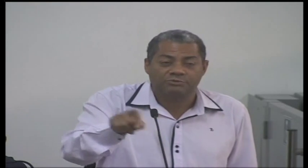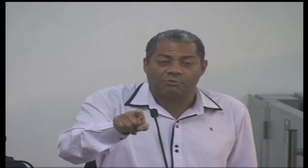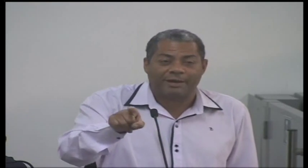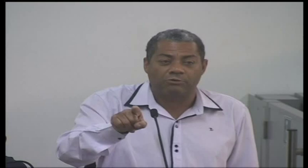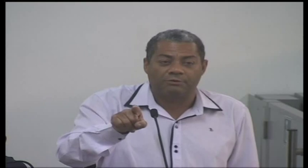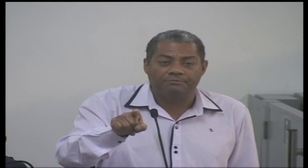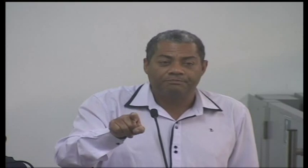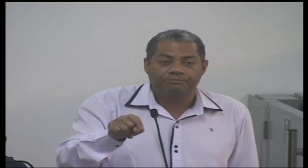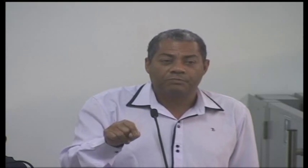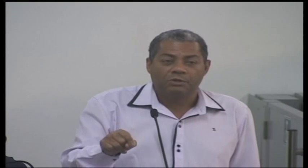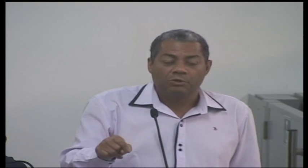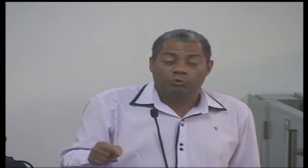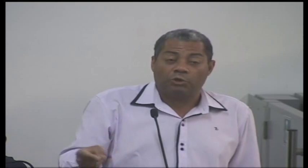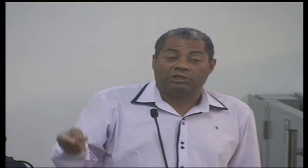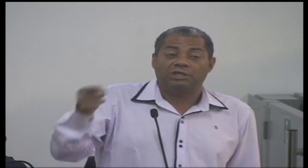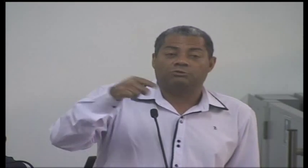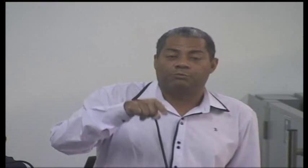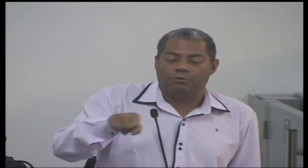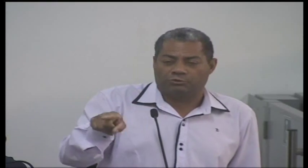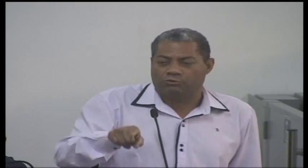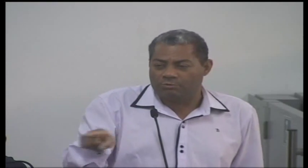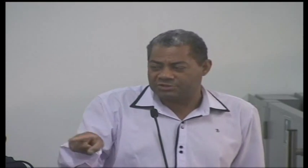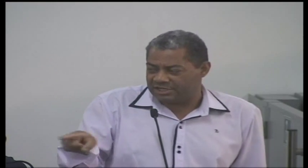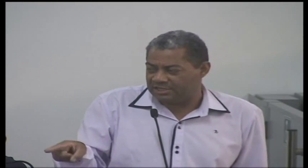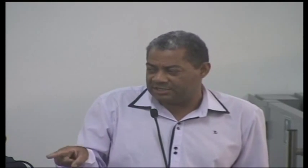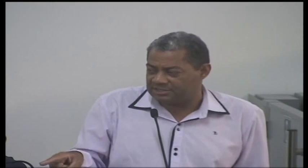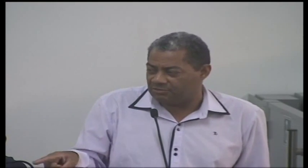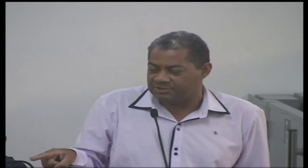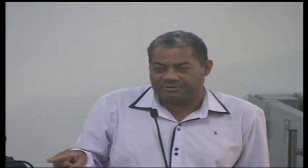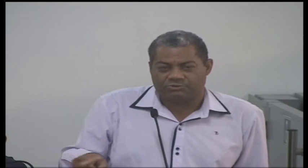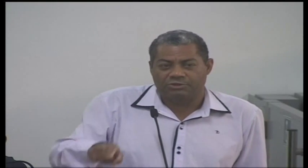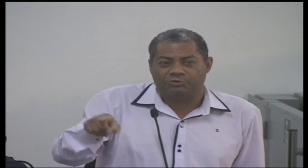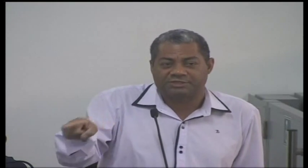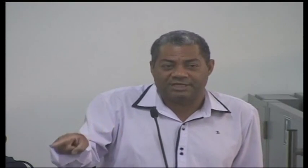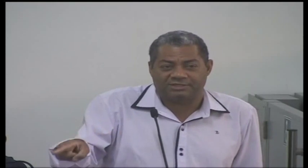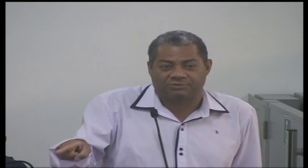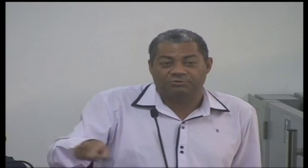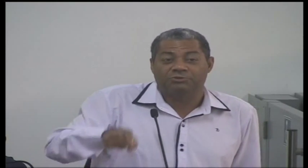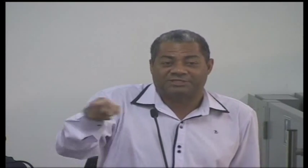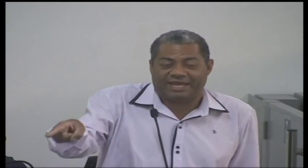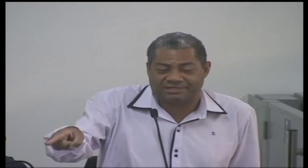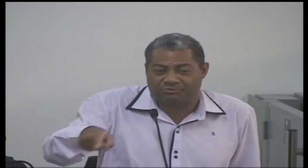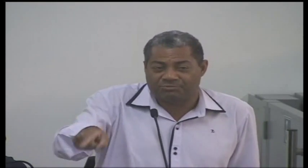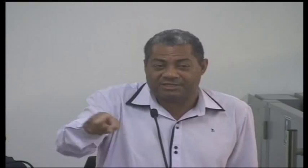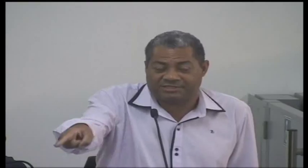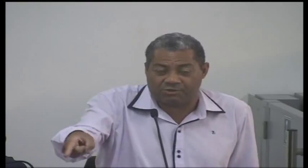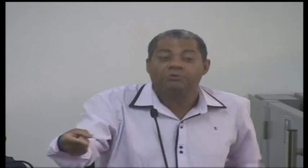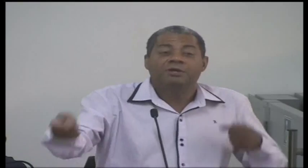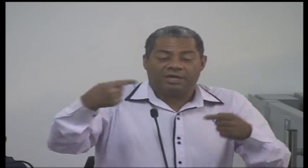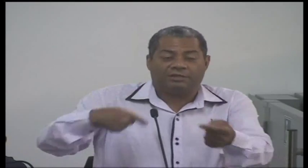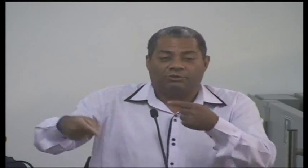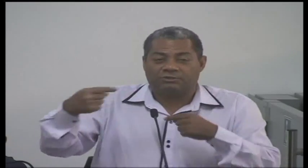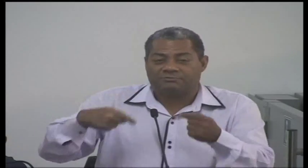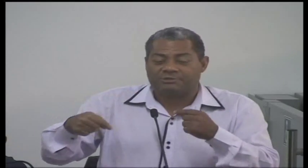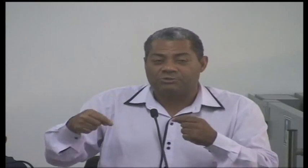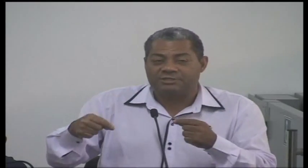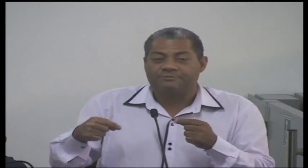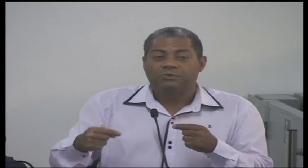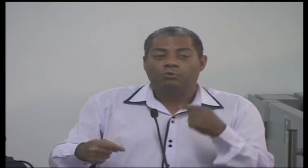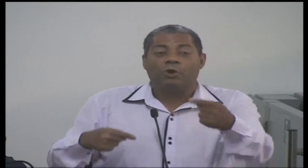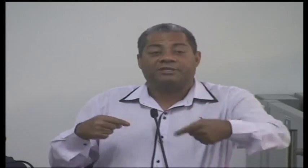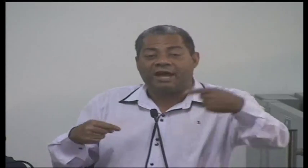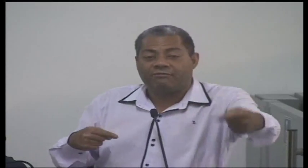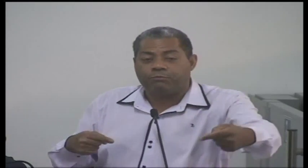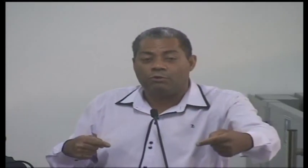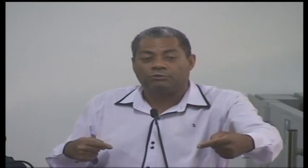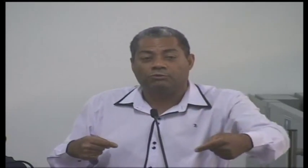ficaram no ponto, o ônibus não parou. No quinto ponto, como já ia descer algumas pessoas, e no sexto e no sétimo, como desceu, entrou outras